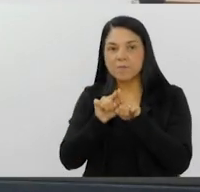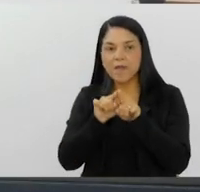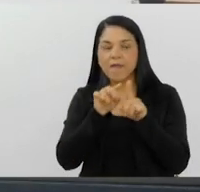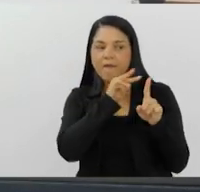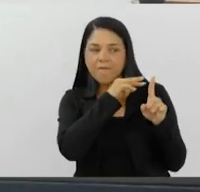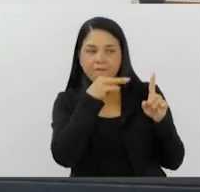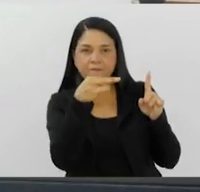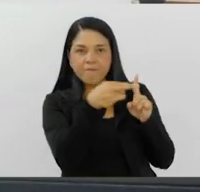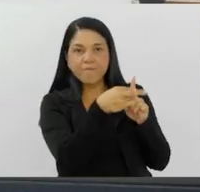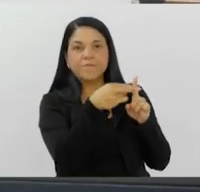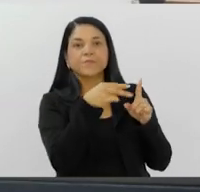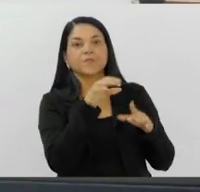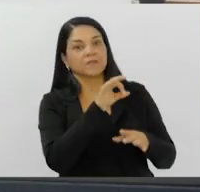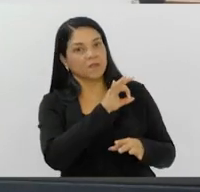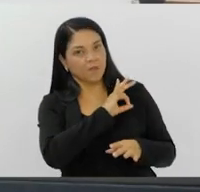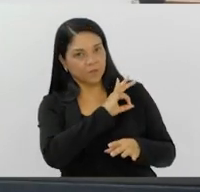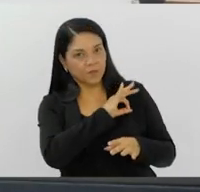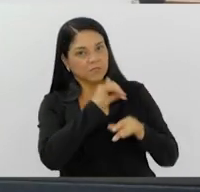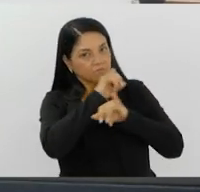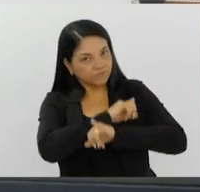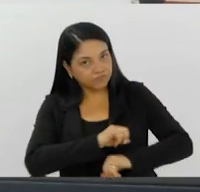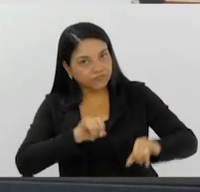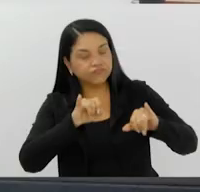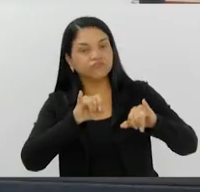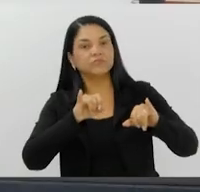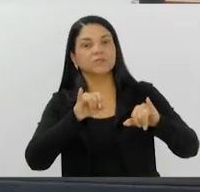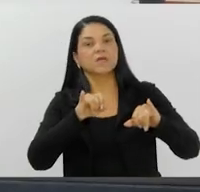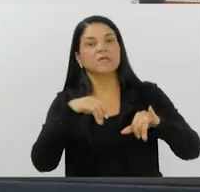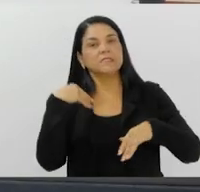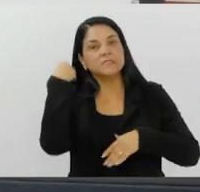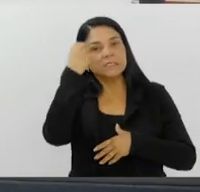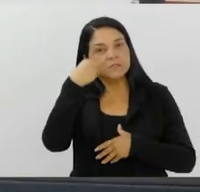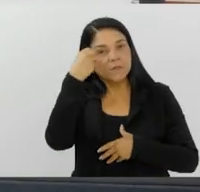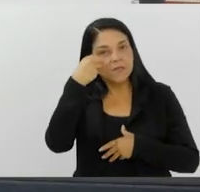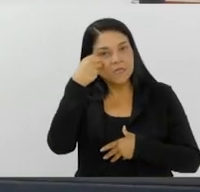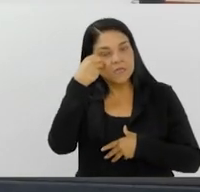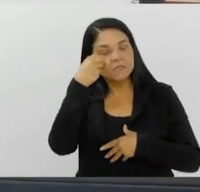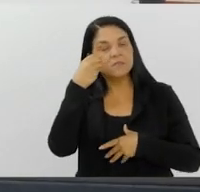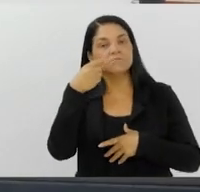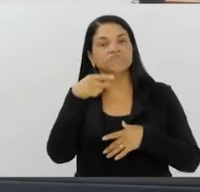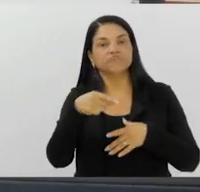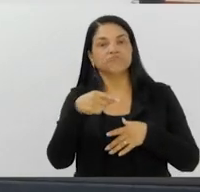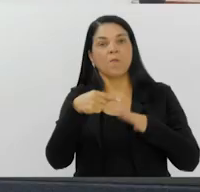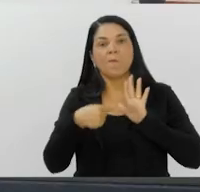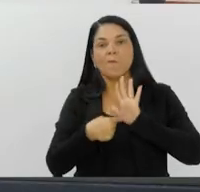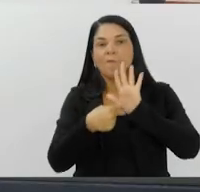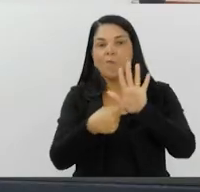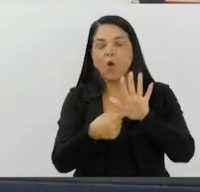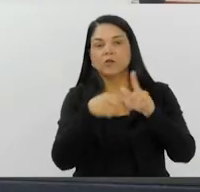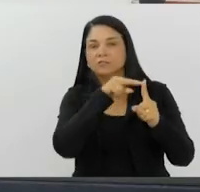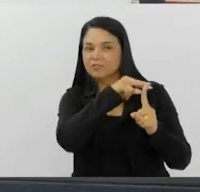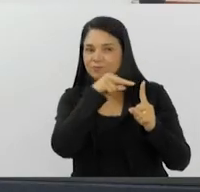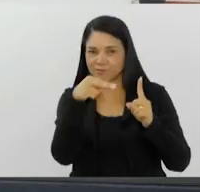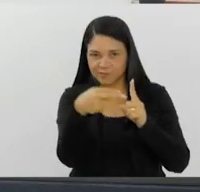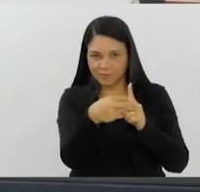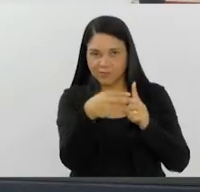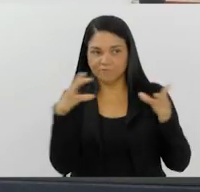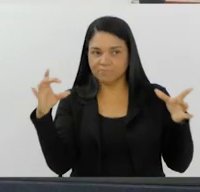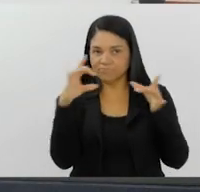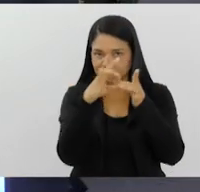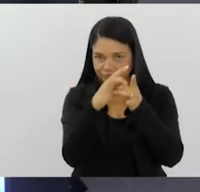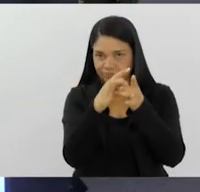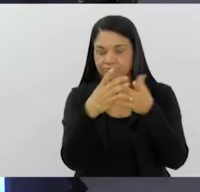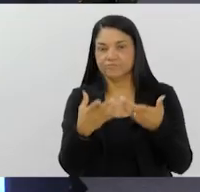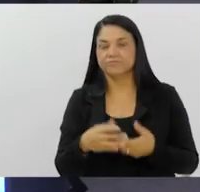ali eventualmente vivenciado traz aí a tona essas perspectivas Obrigado muito